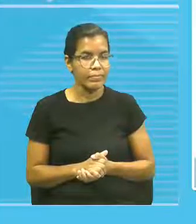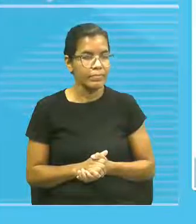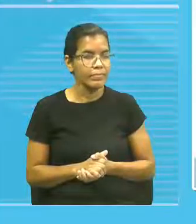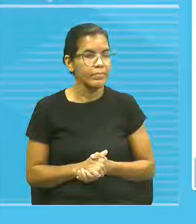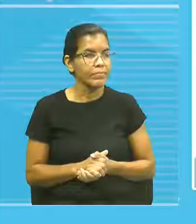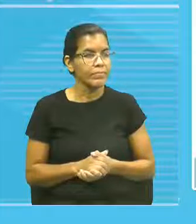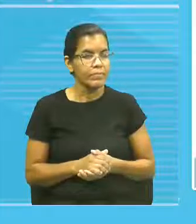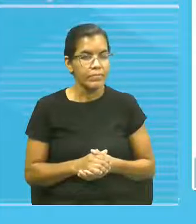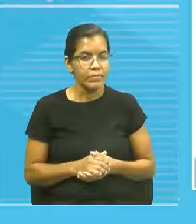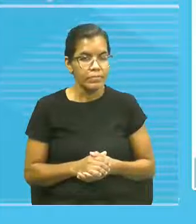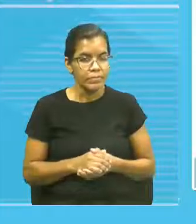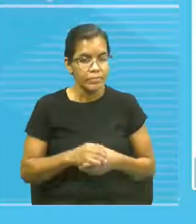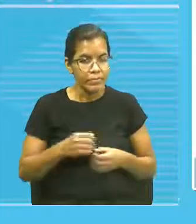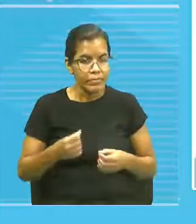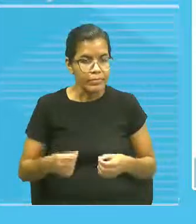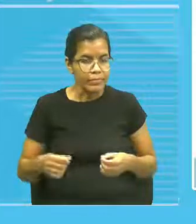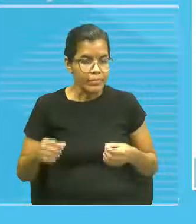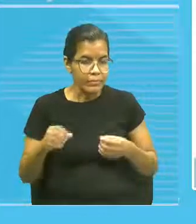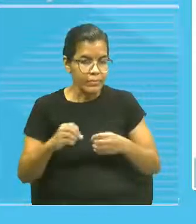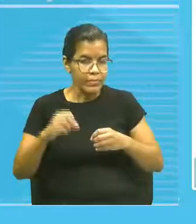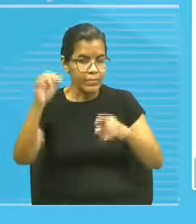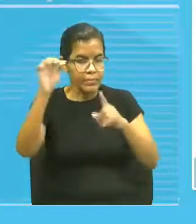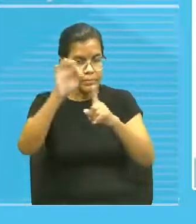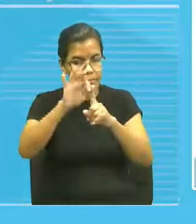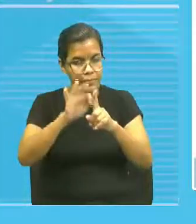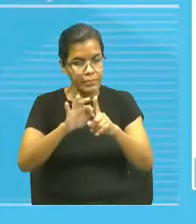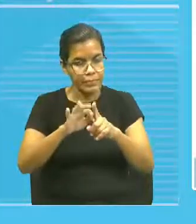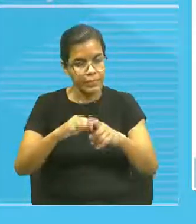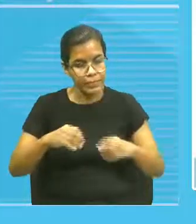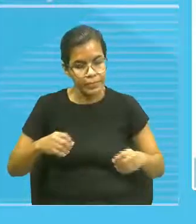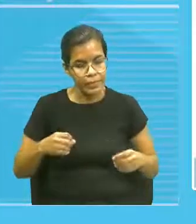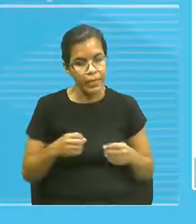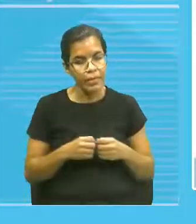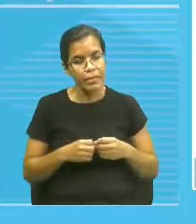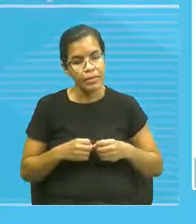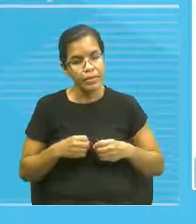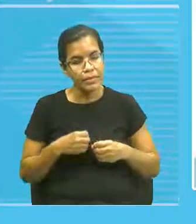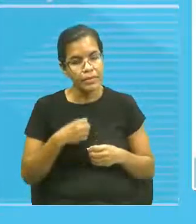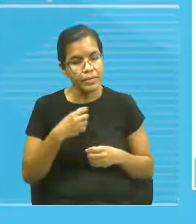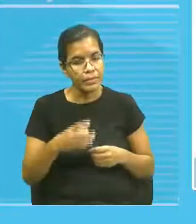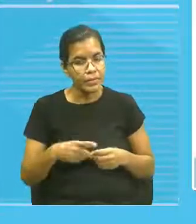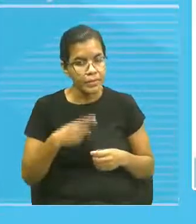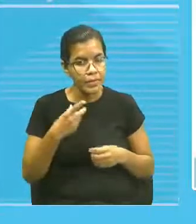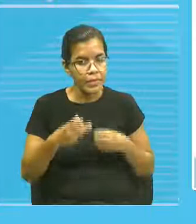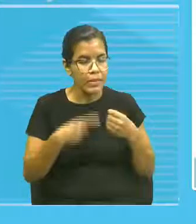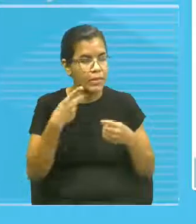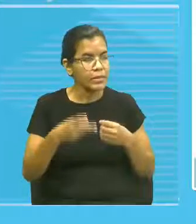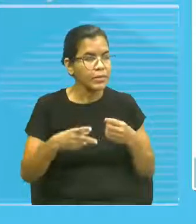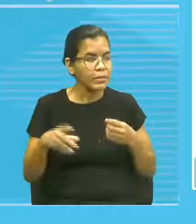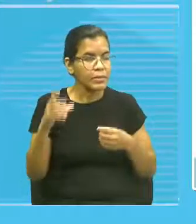Então a gente mete a quantidade de calor, a caloria. Se você vê lá no Nissin, no miojo,